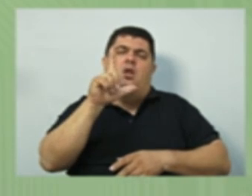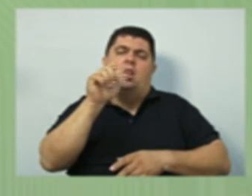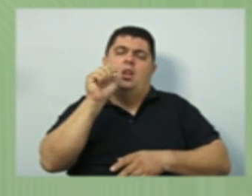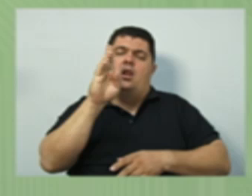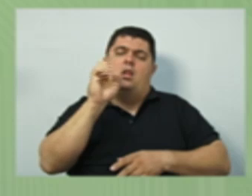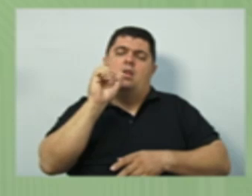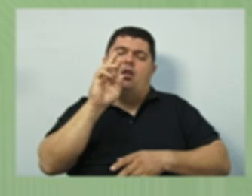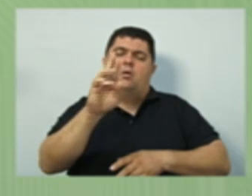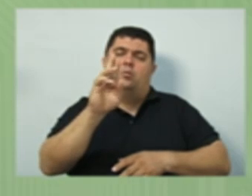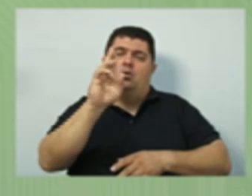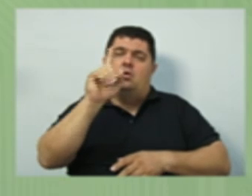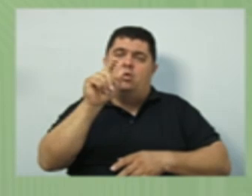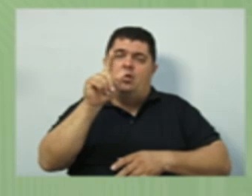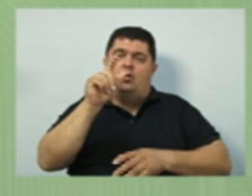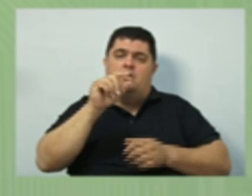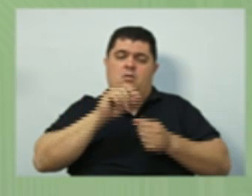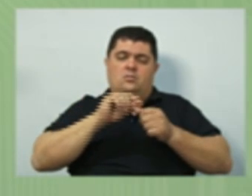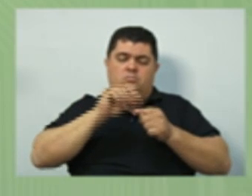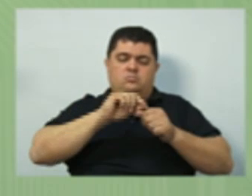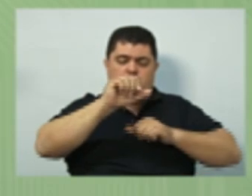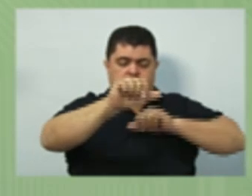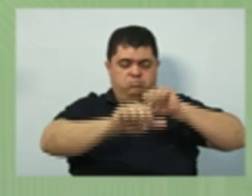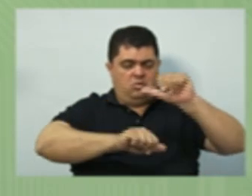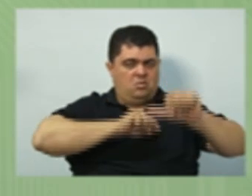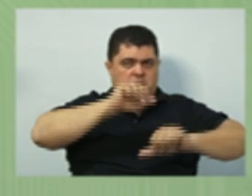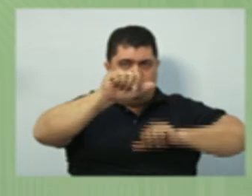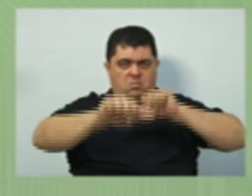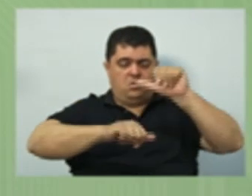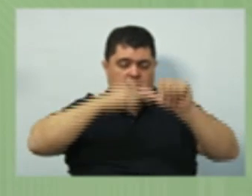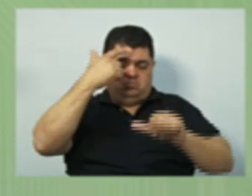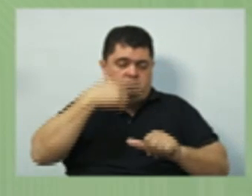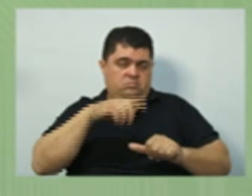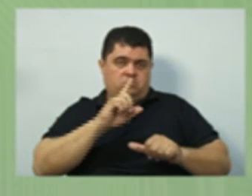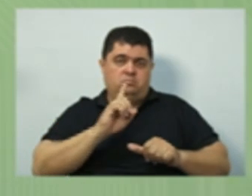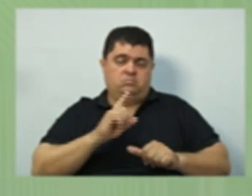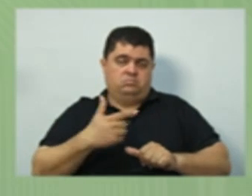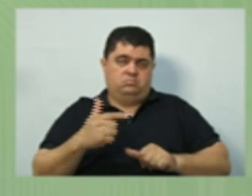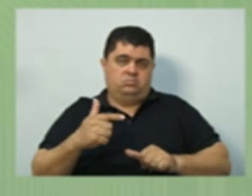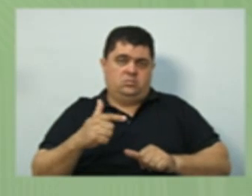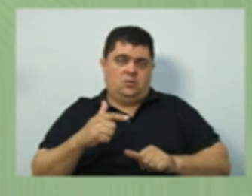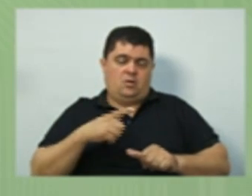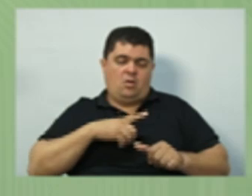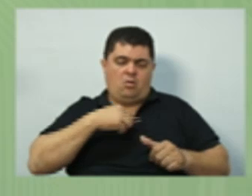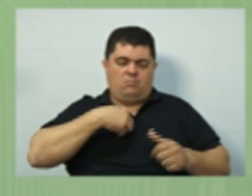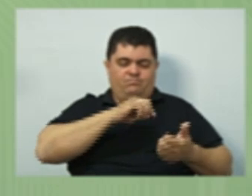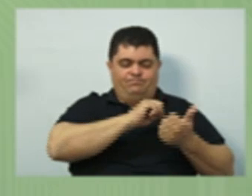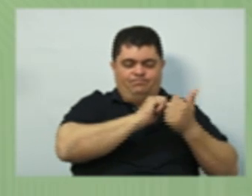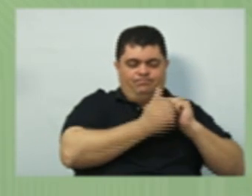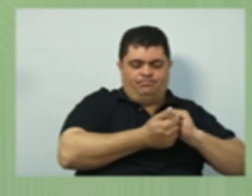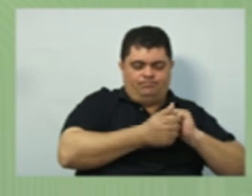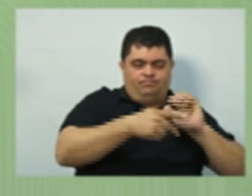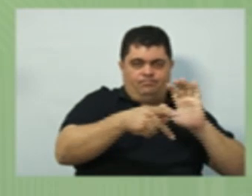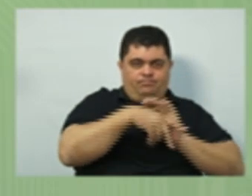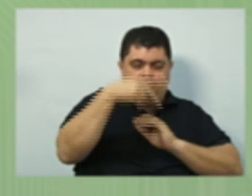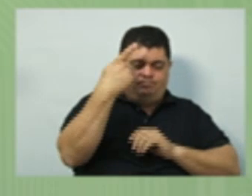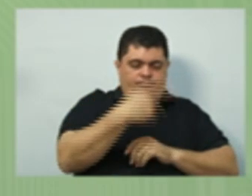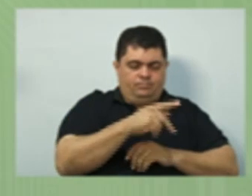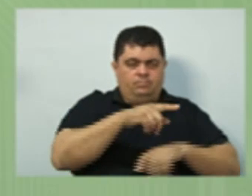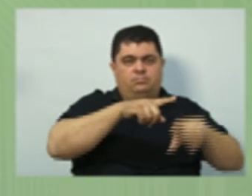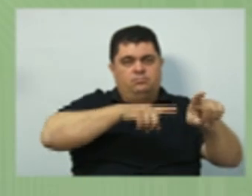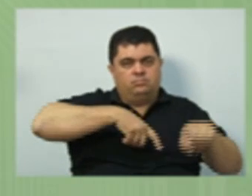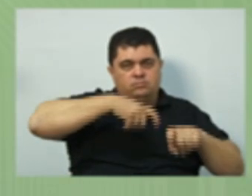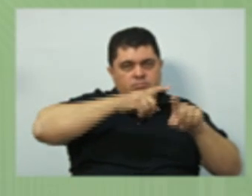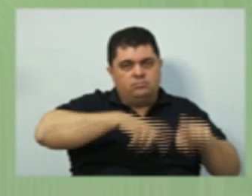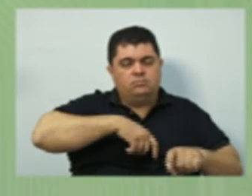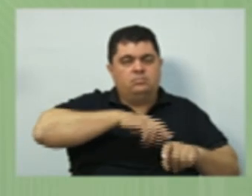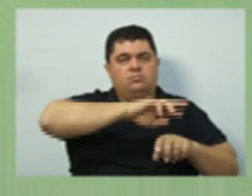atividade em que você não exerce muita mudança, você tem que se adaptar ao mundo físico, por isto